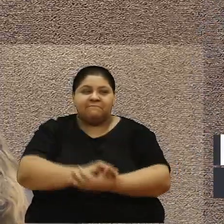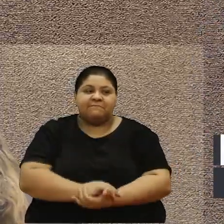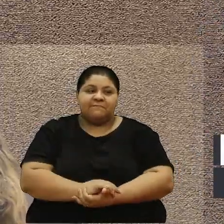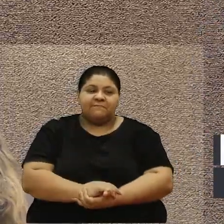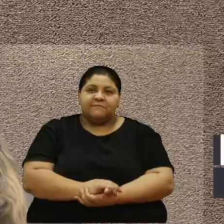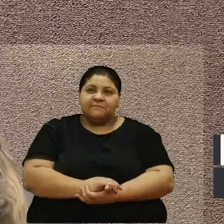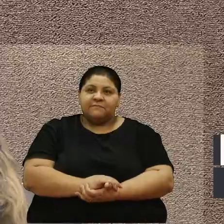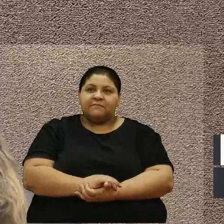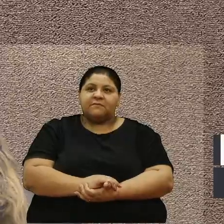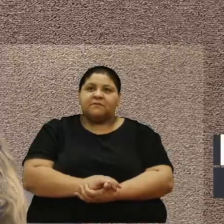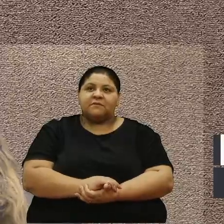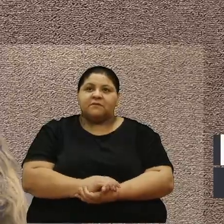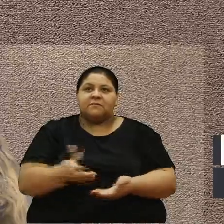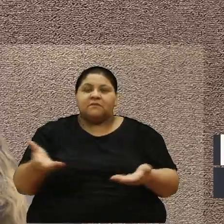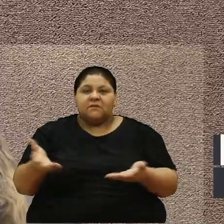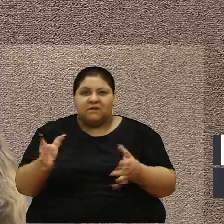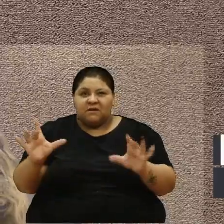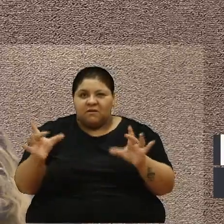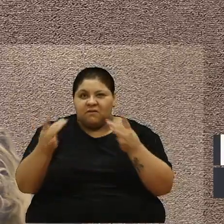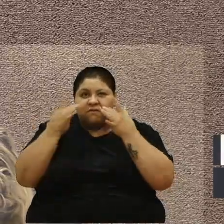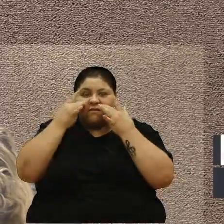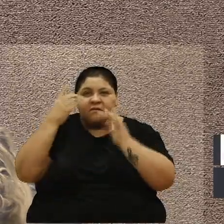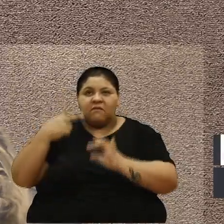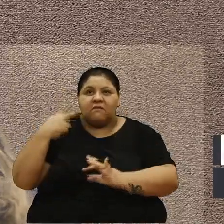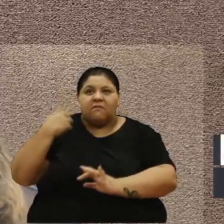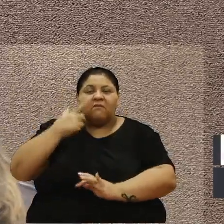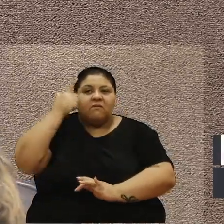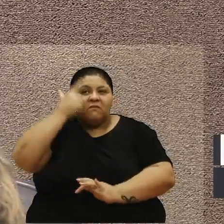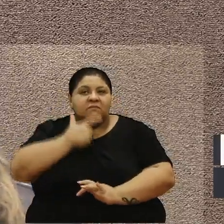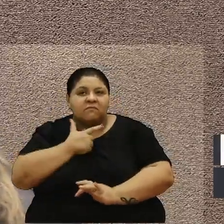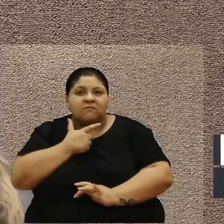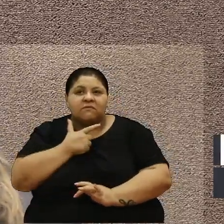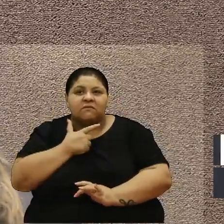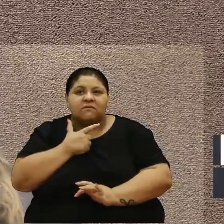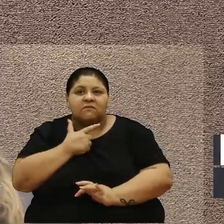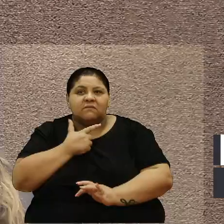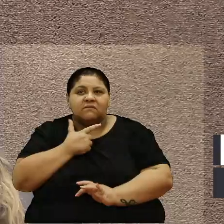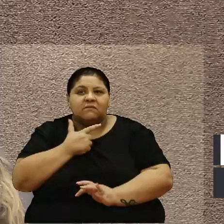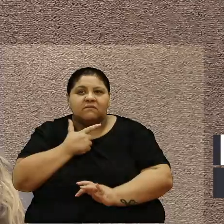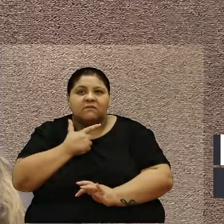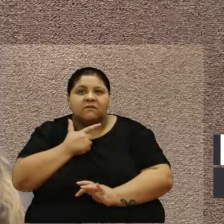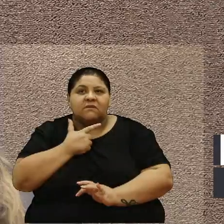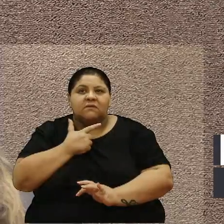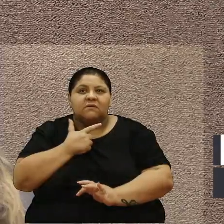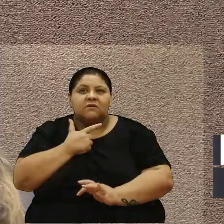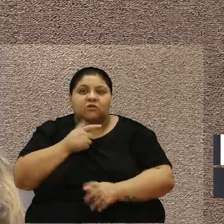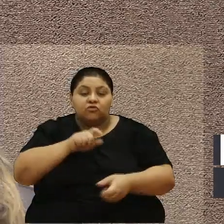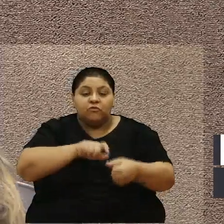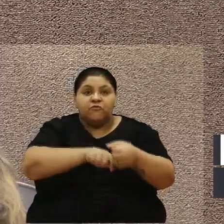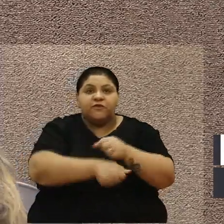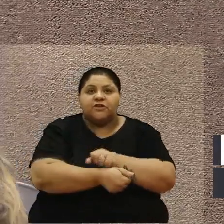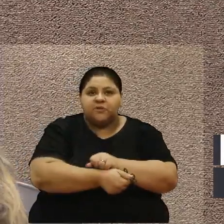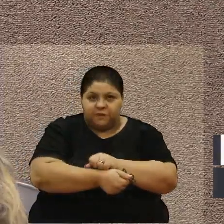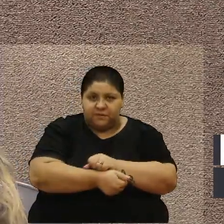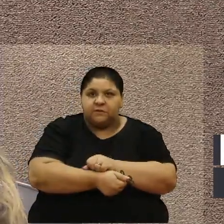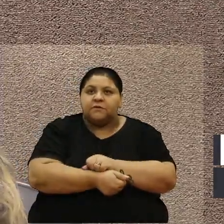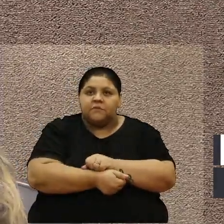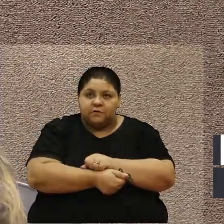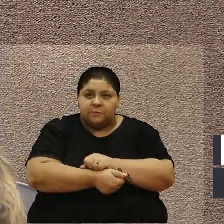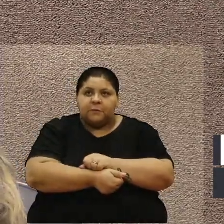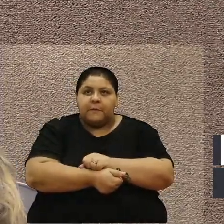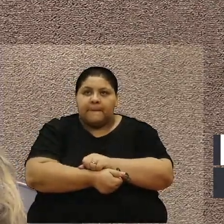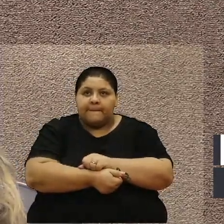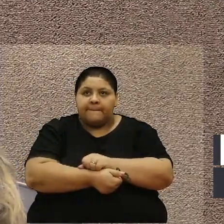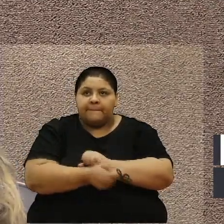E eu queria me ater à fala do vereador Lucas na questão do investimento,